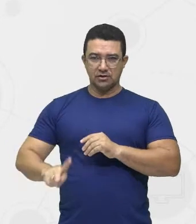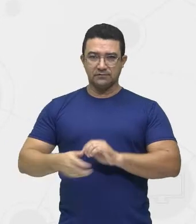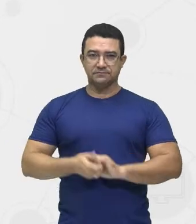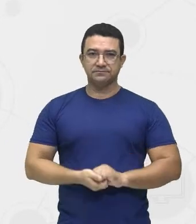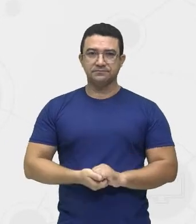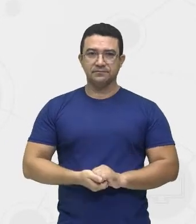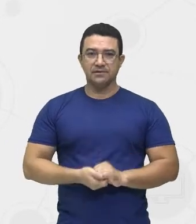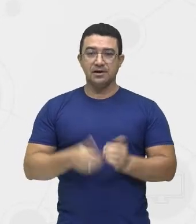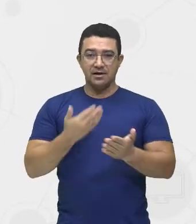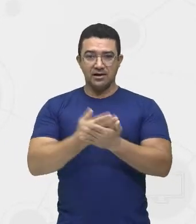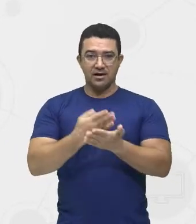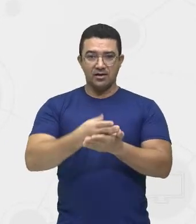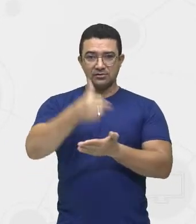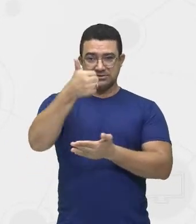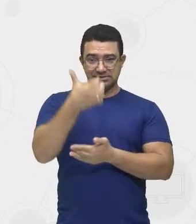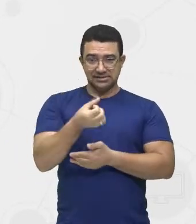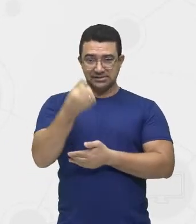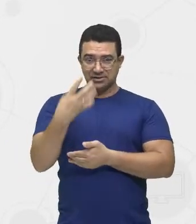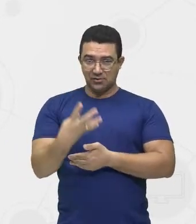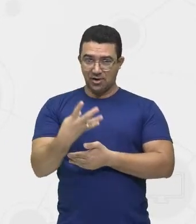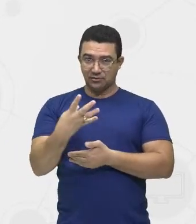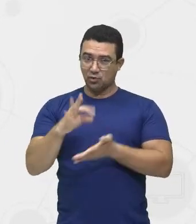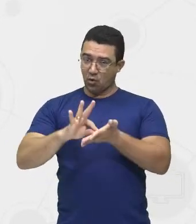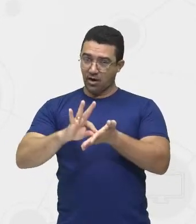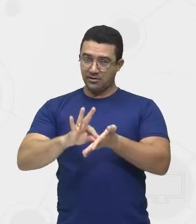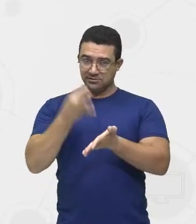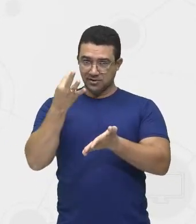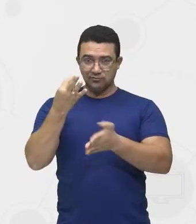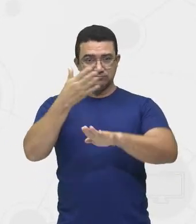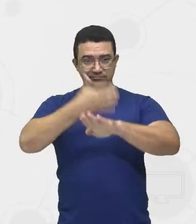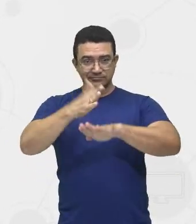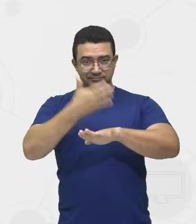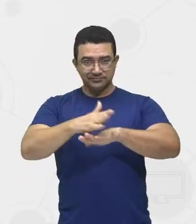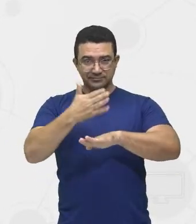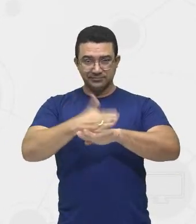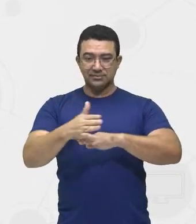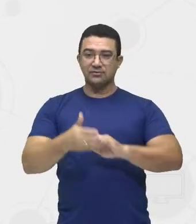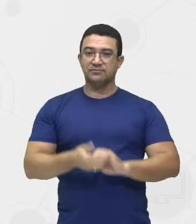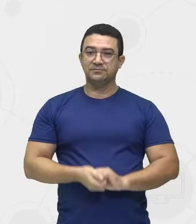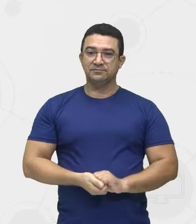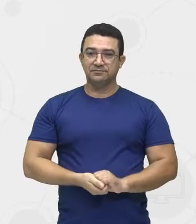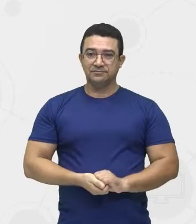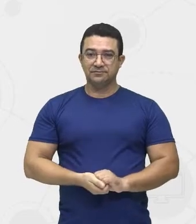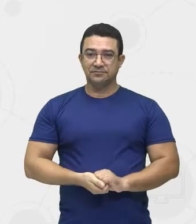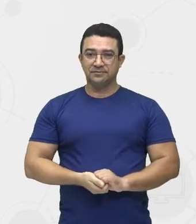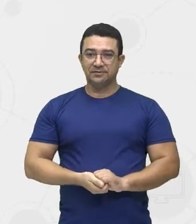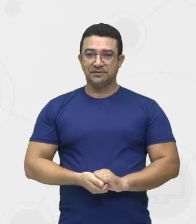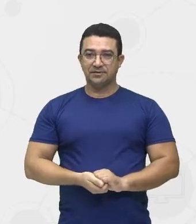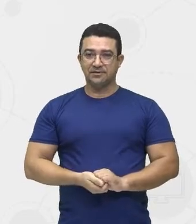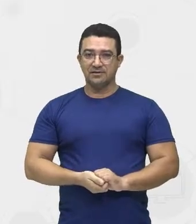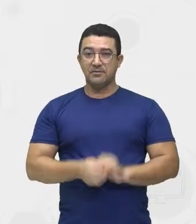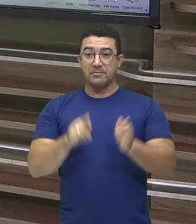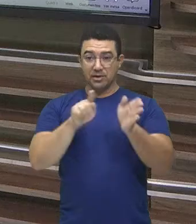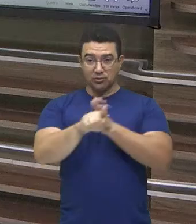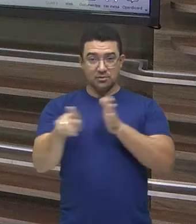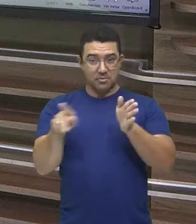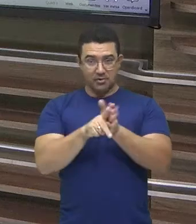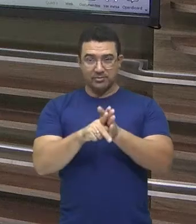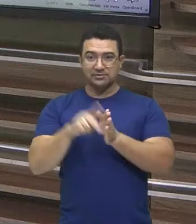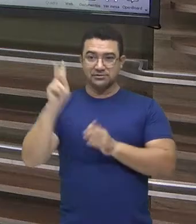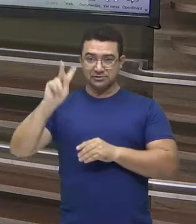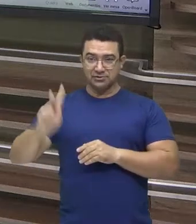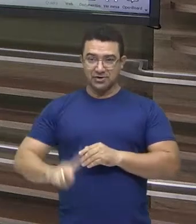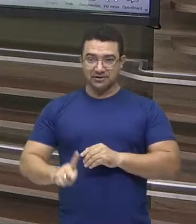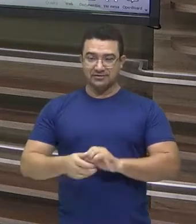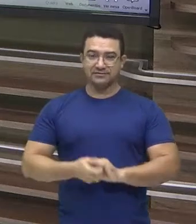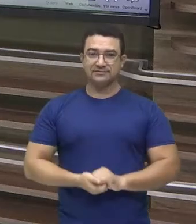aula 164, correção do Exercitando, parte 2, dessa vez com as questões de História pra gente.